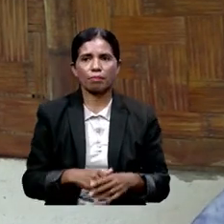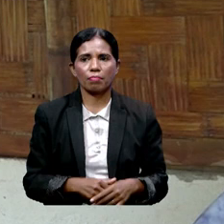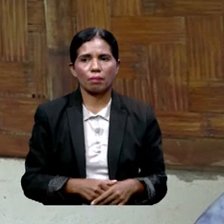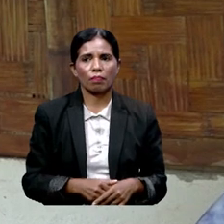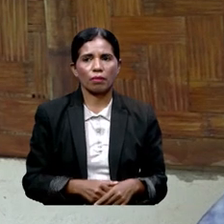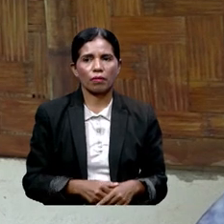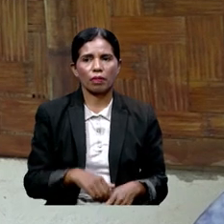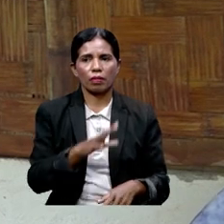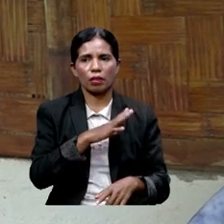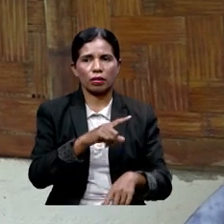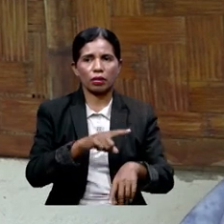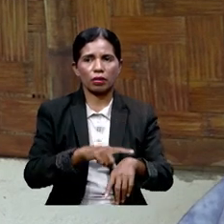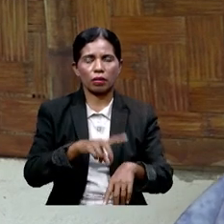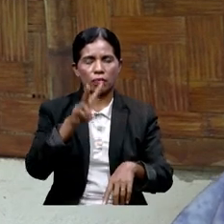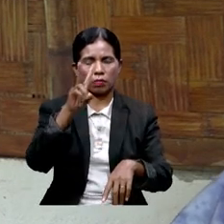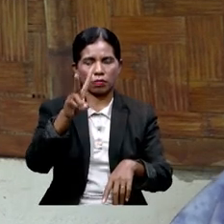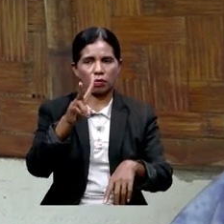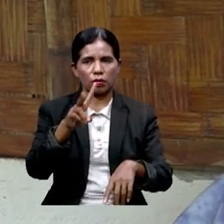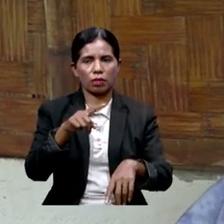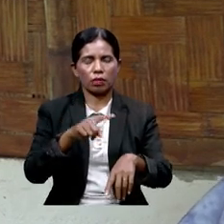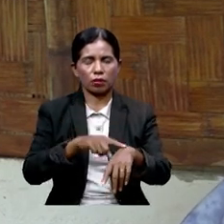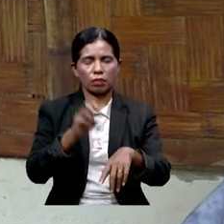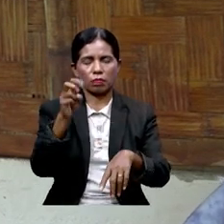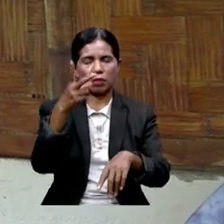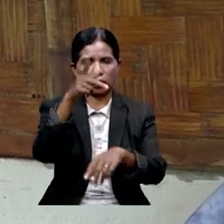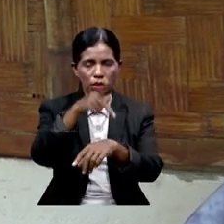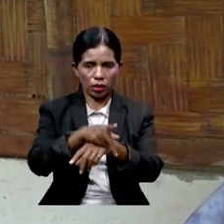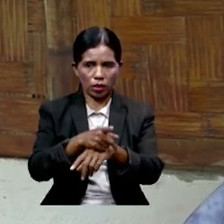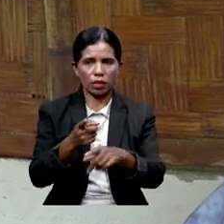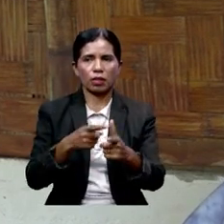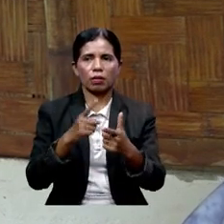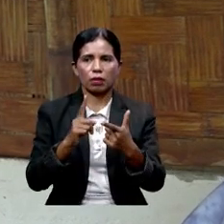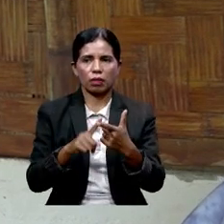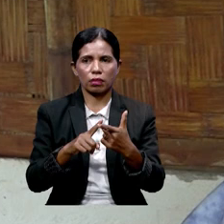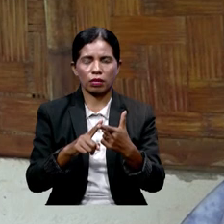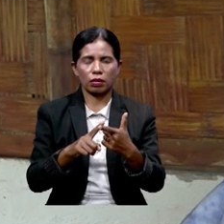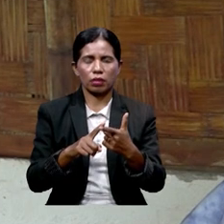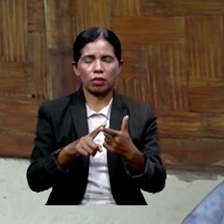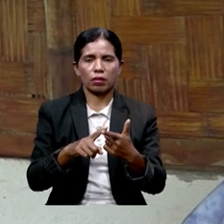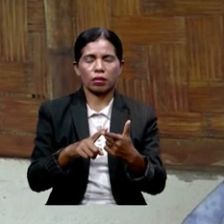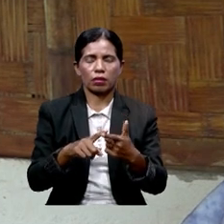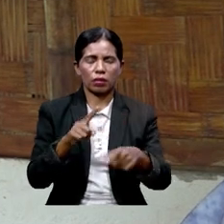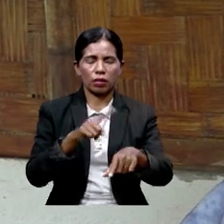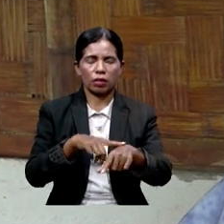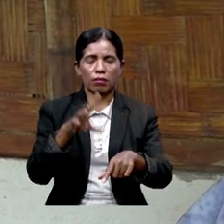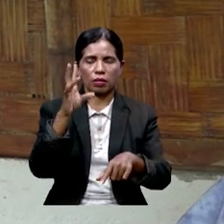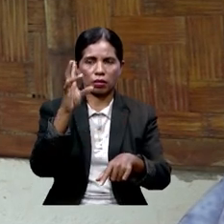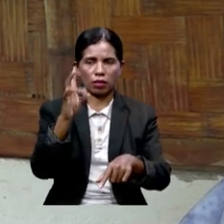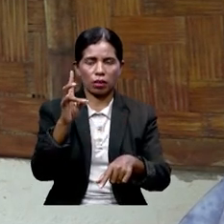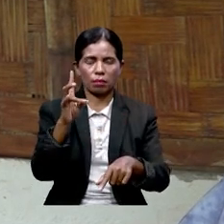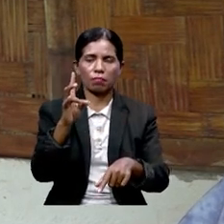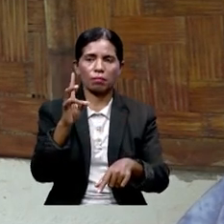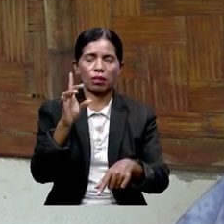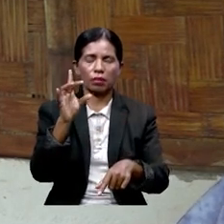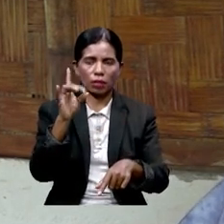Hodi hem par tukuru maka lakan to tuk sana sura kala. Depois tuku walu mai to iha tuk sana sura. Poi